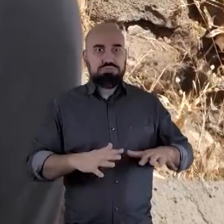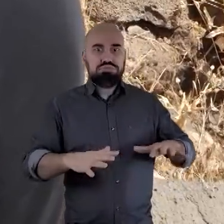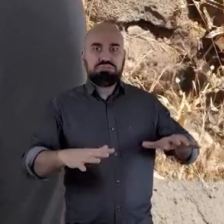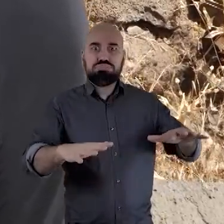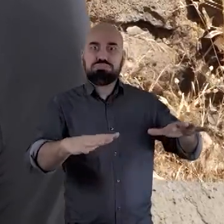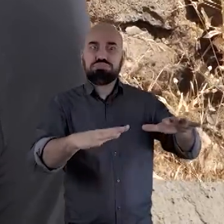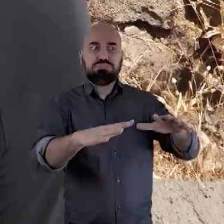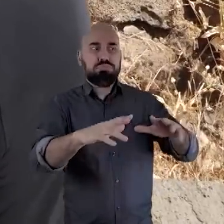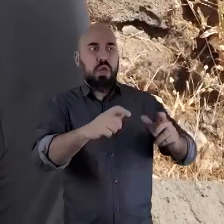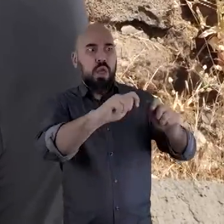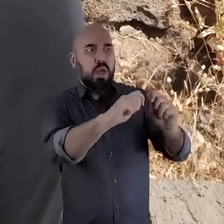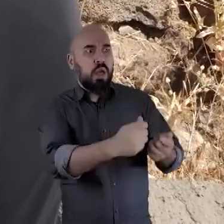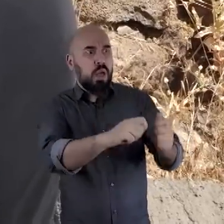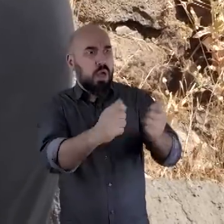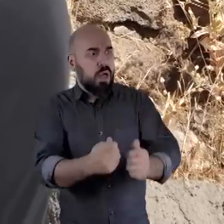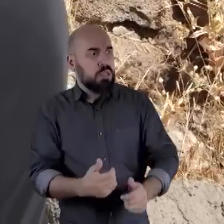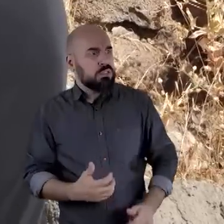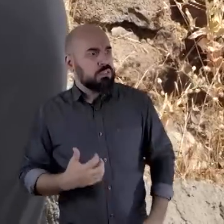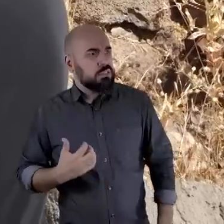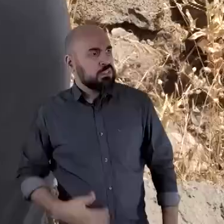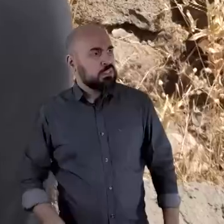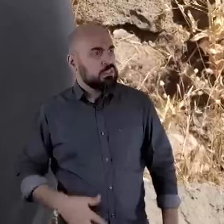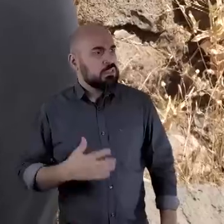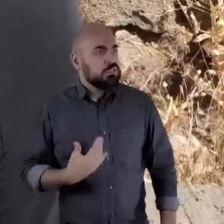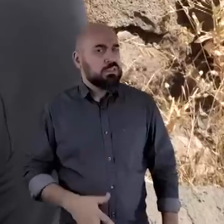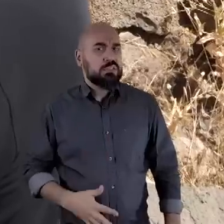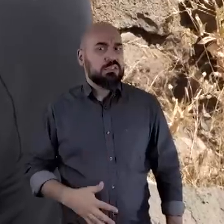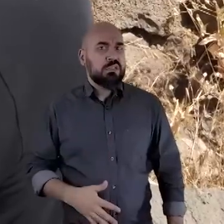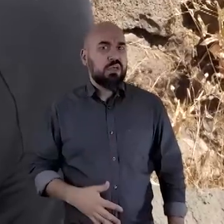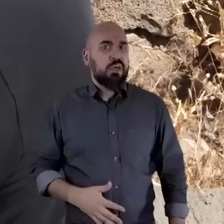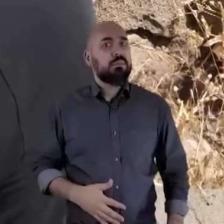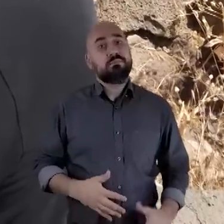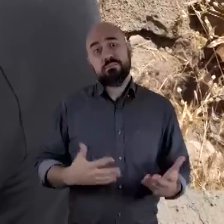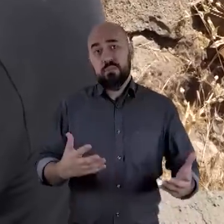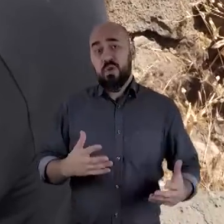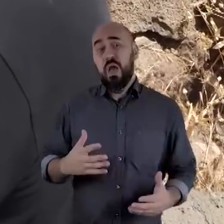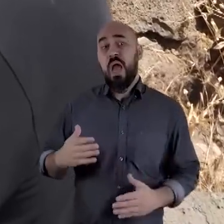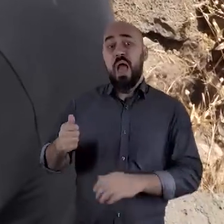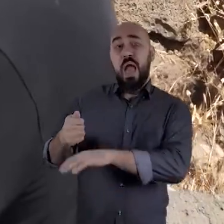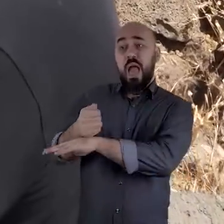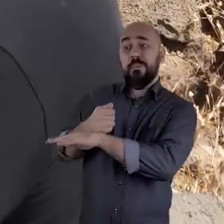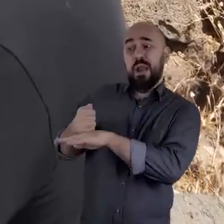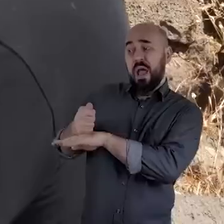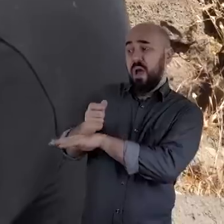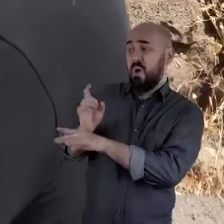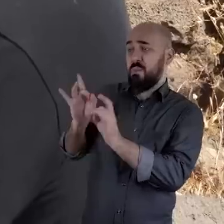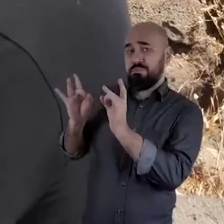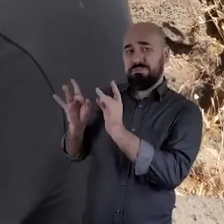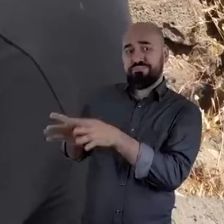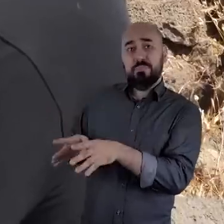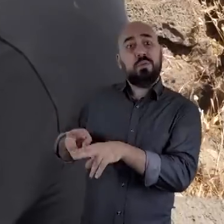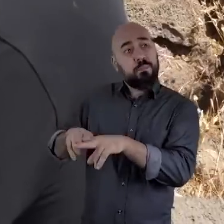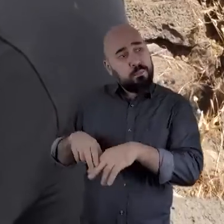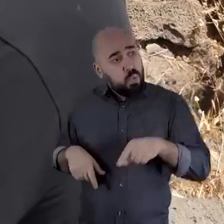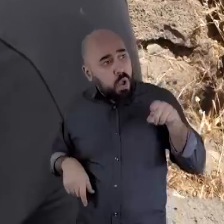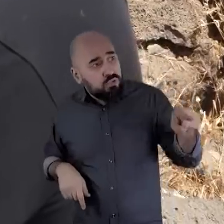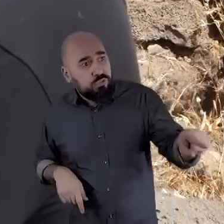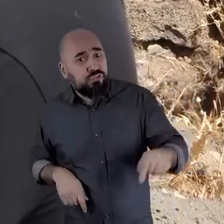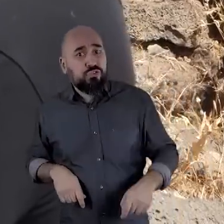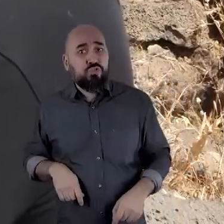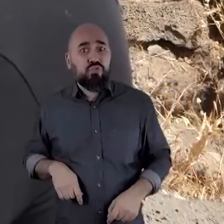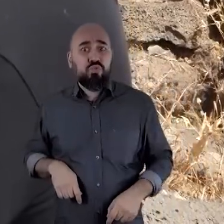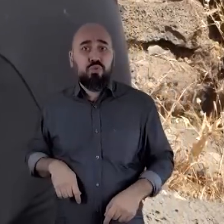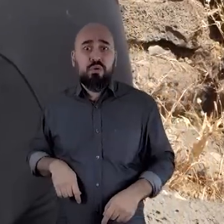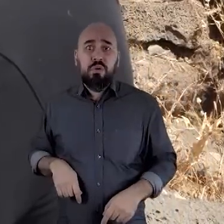muito forte, a mesma cultura do local de onde saiu Abraão no passado. E isto foi um grande desafio para eles e por isso que